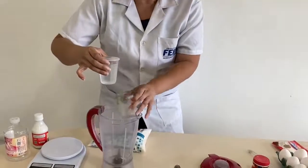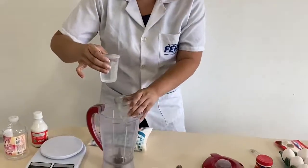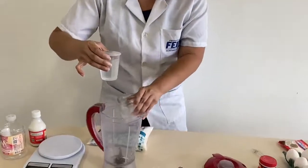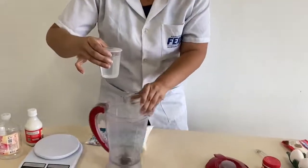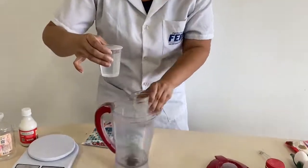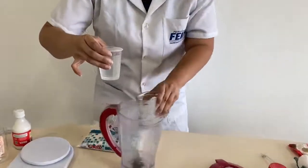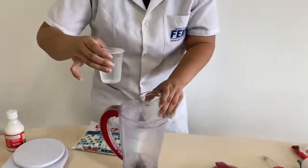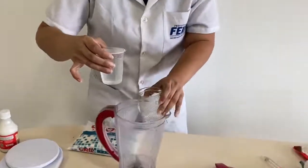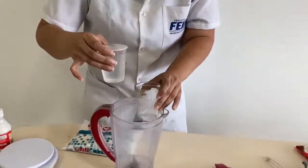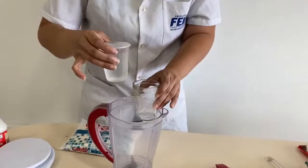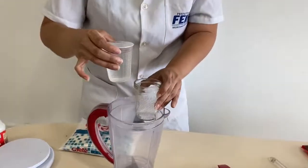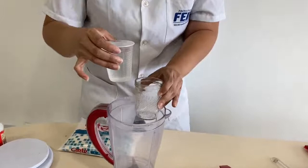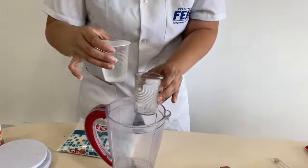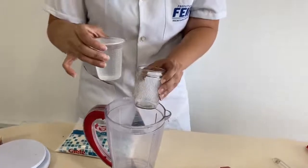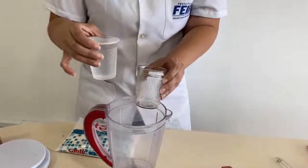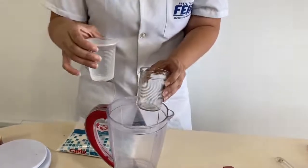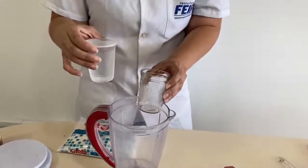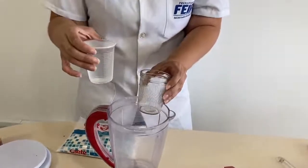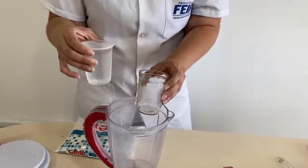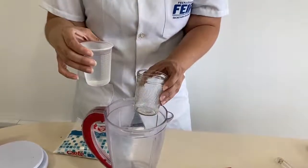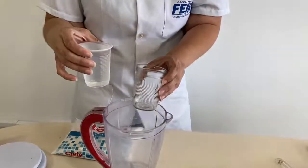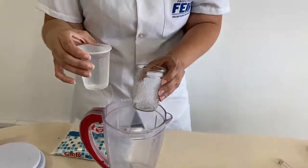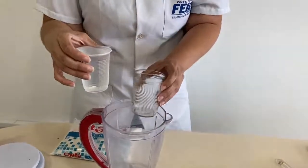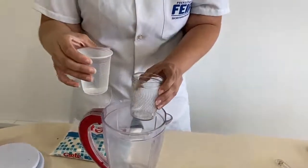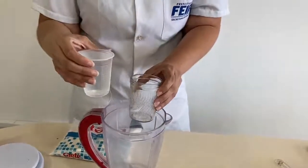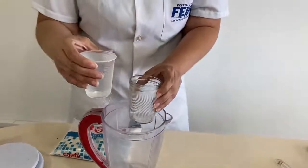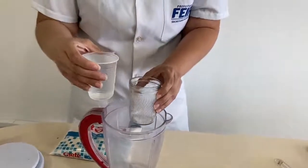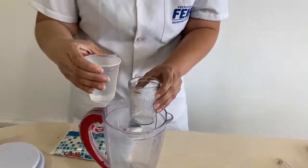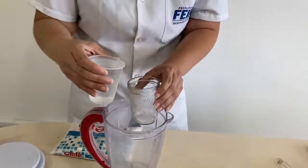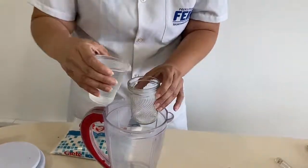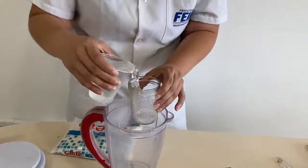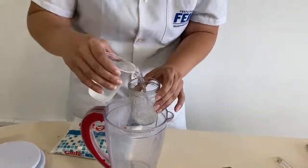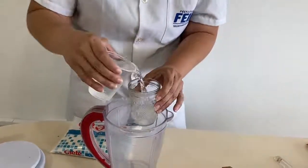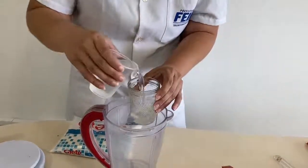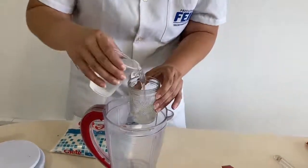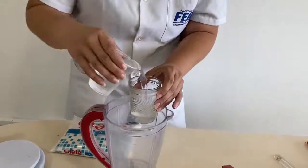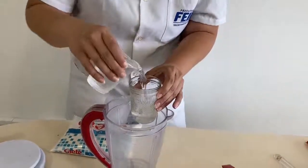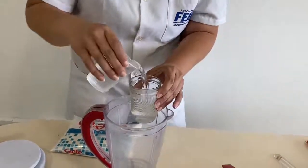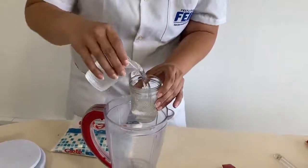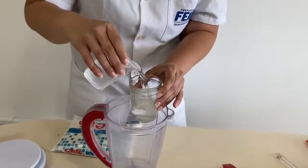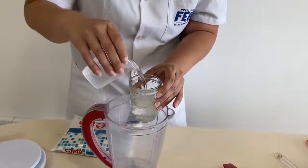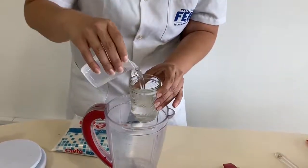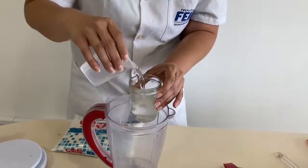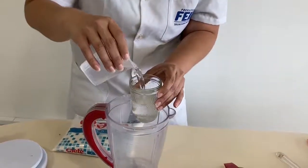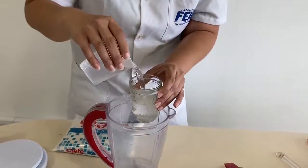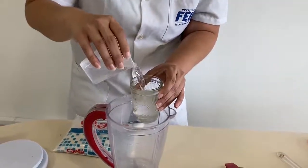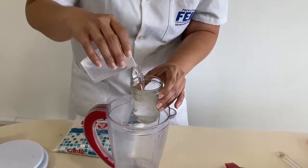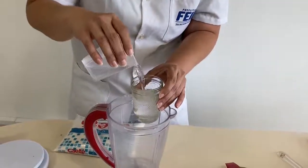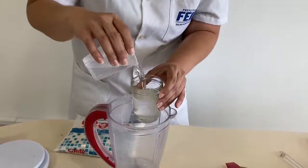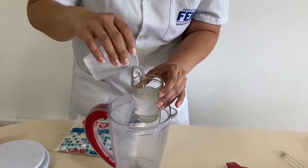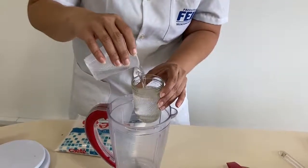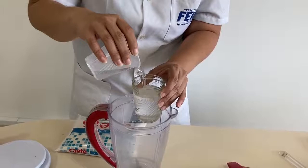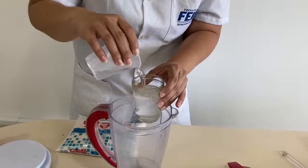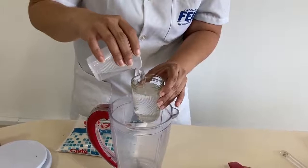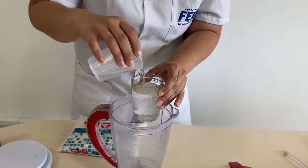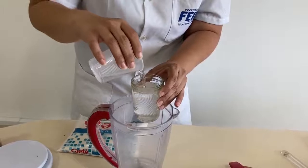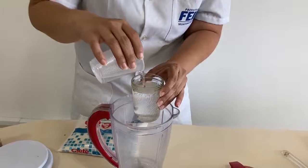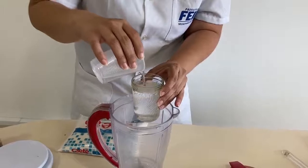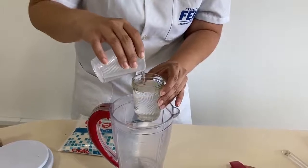ó, pra não fazer sujeira, que a Pro também fala direto. Olha, nada de bagunça. Ó, ó.